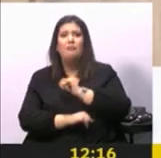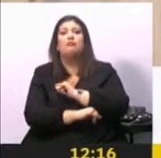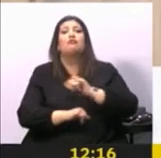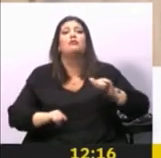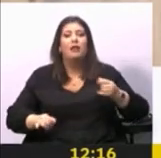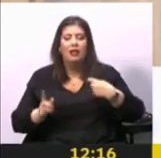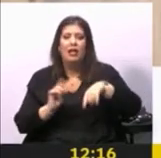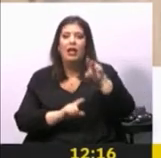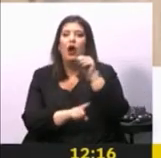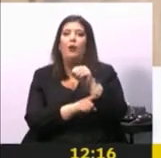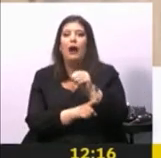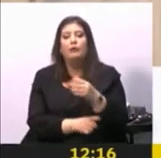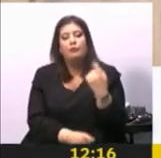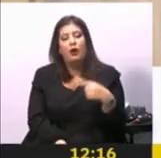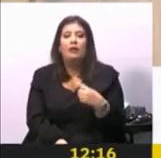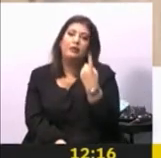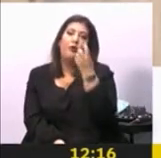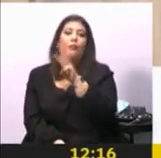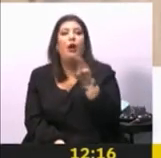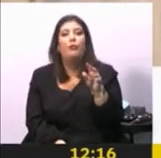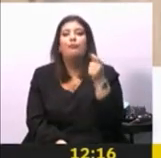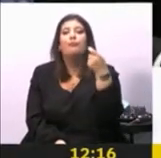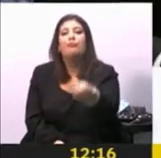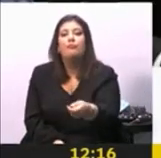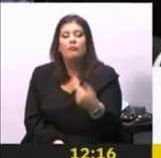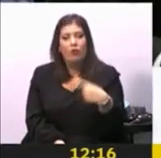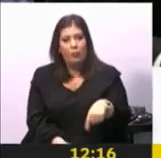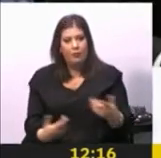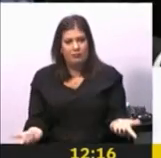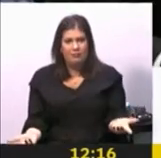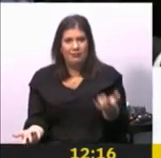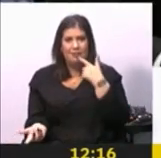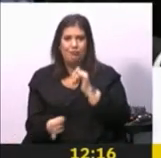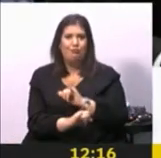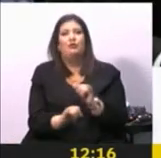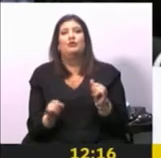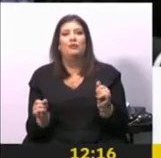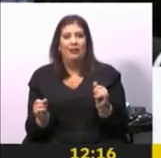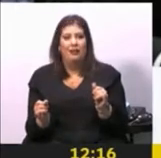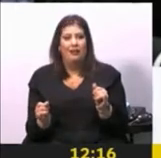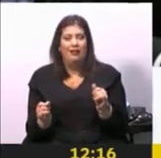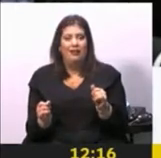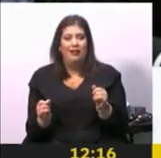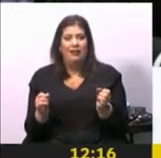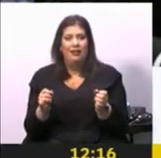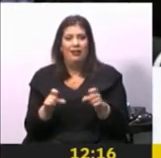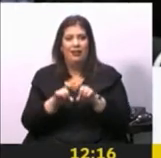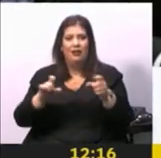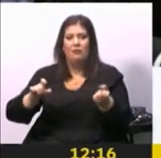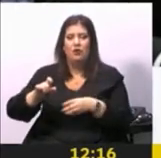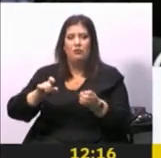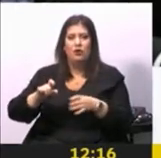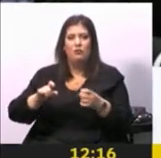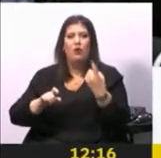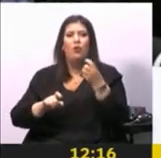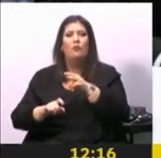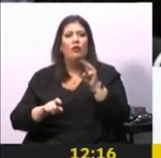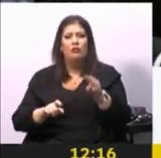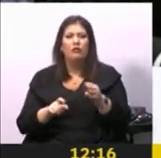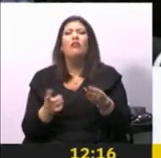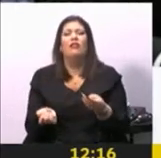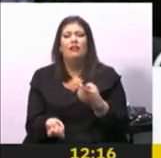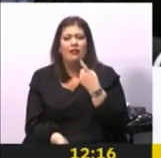impossível chegarmos a uma agência bancária, que banco fosse, e fizéssemos um depósito de 1 milhão de euros e não sermos questionados sobre a